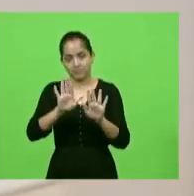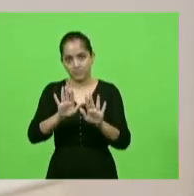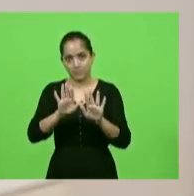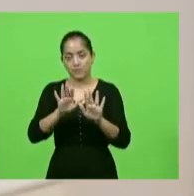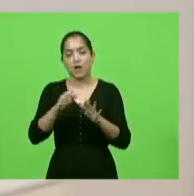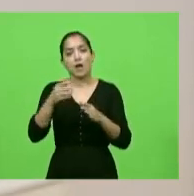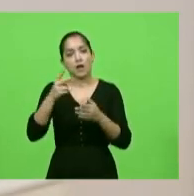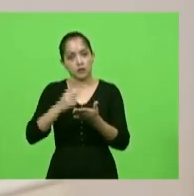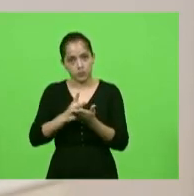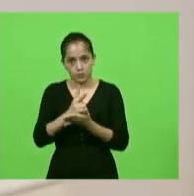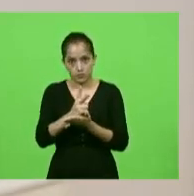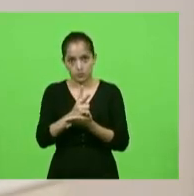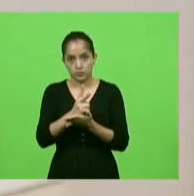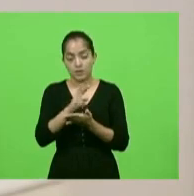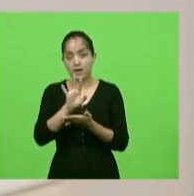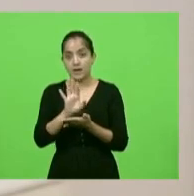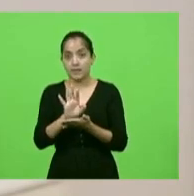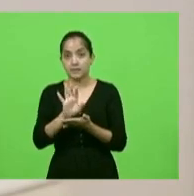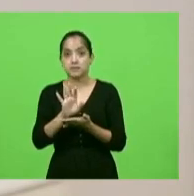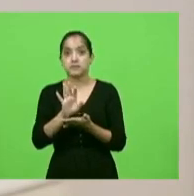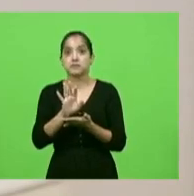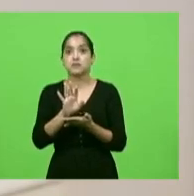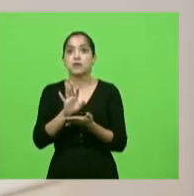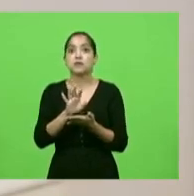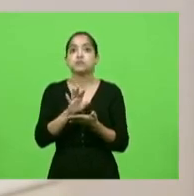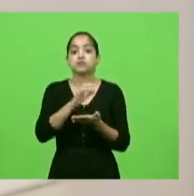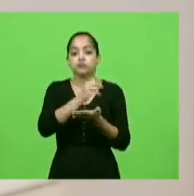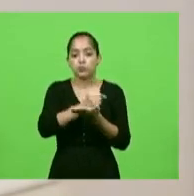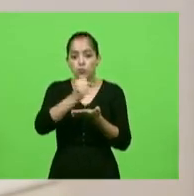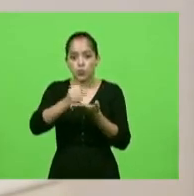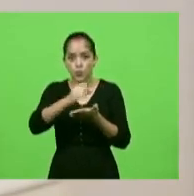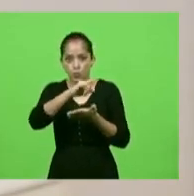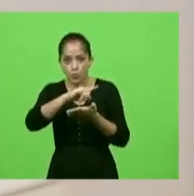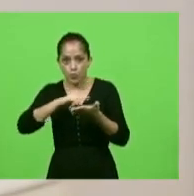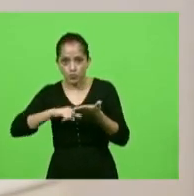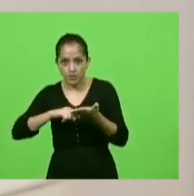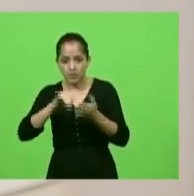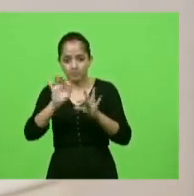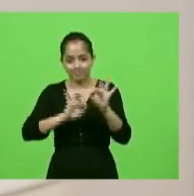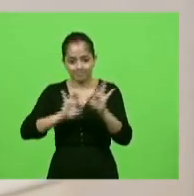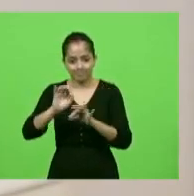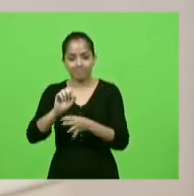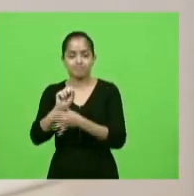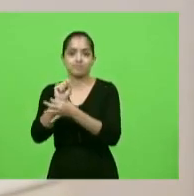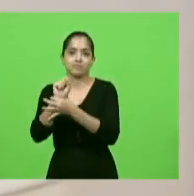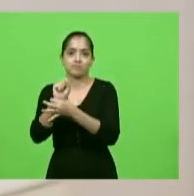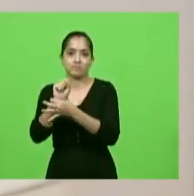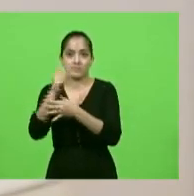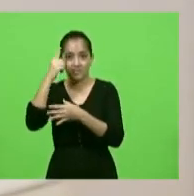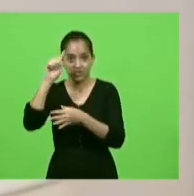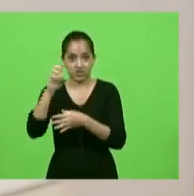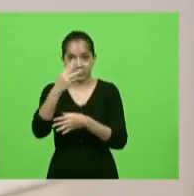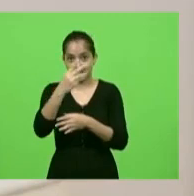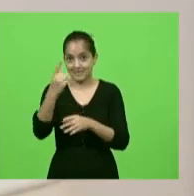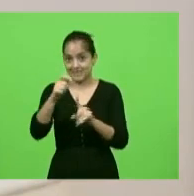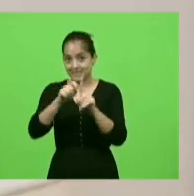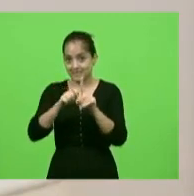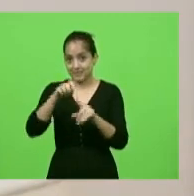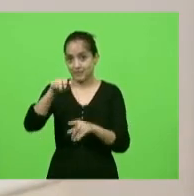prossegue. Ainda, segundo ele, o contrato que estavam formatando tem garantias. Isso dia 31 de